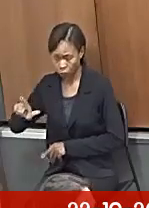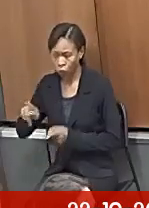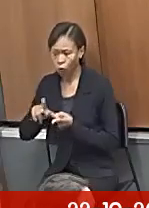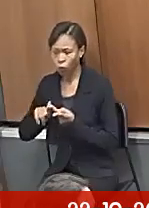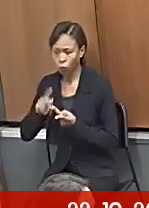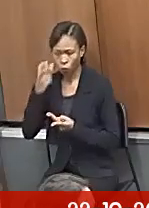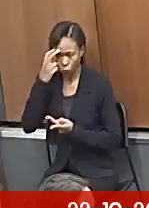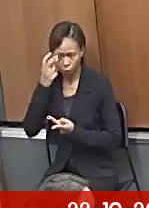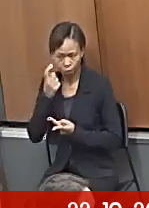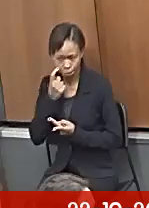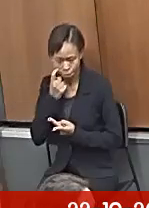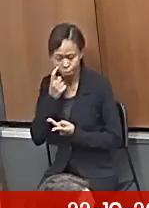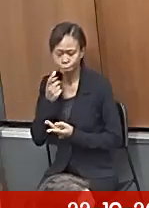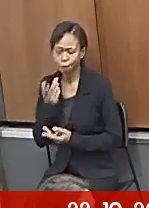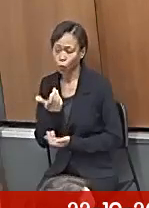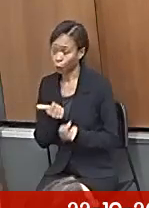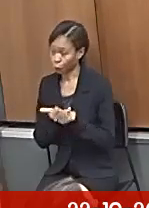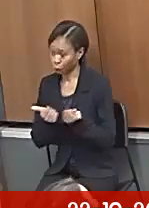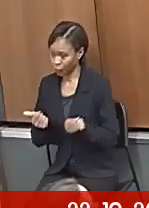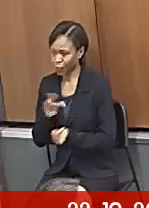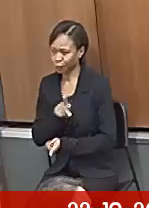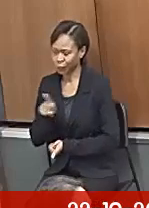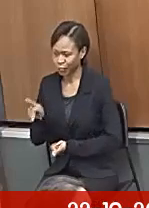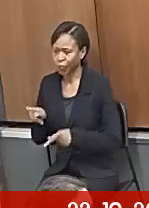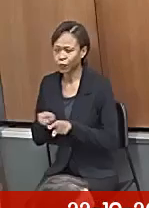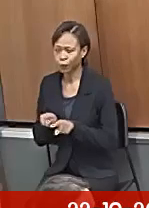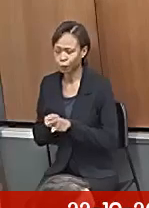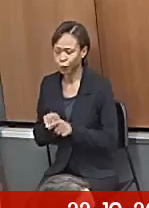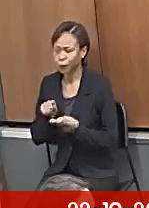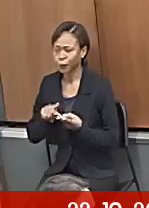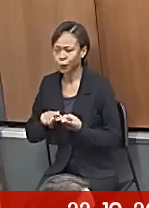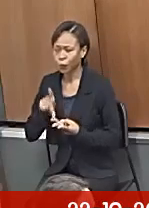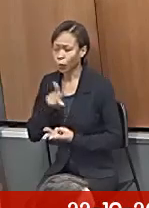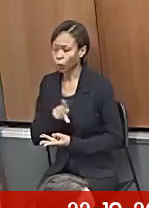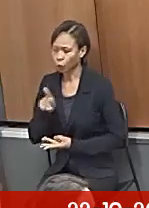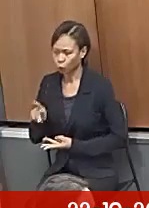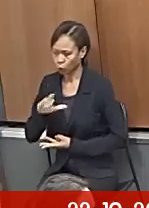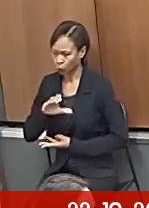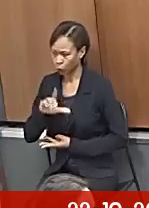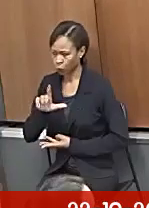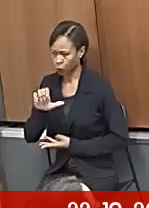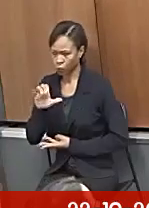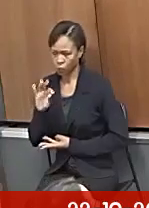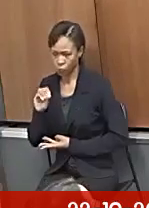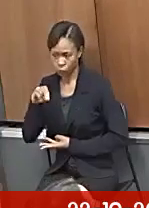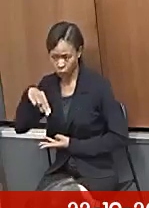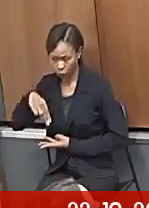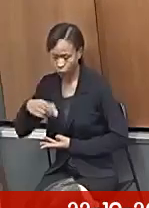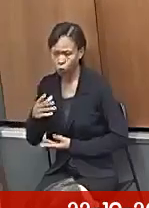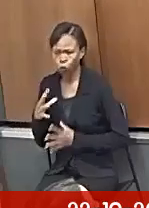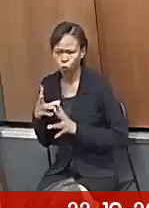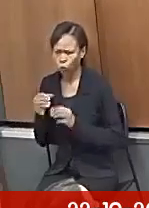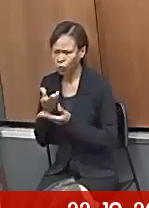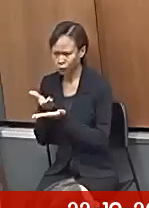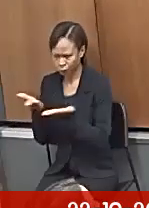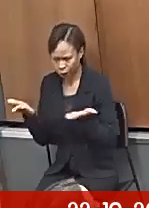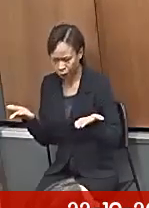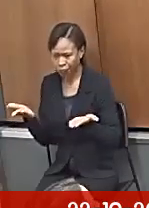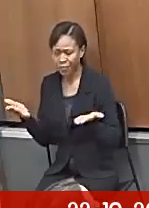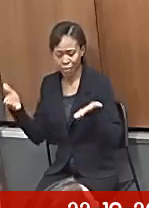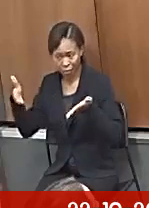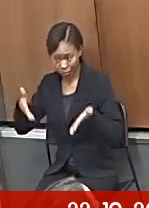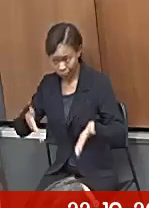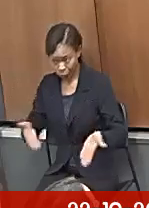Bechir, professor Cleiton, senhores presentes, aqui na pessoa